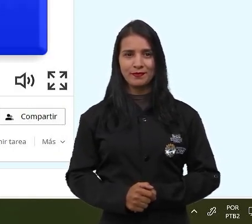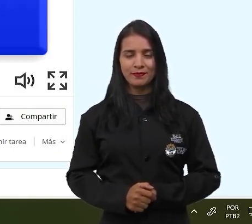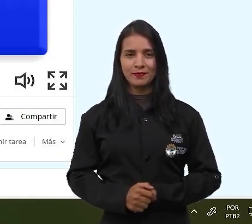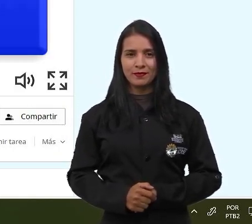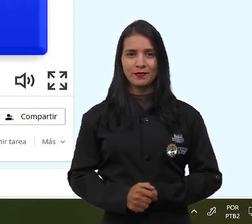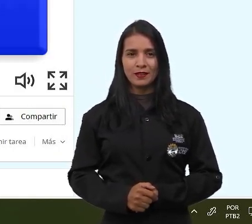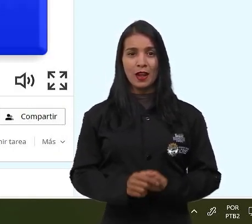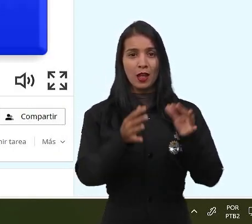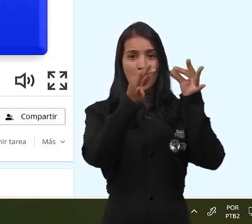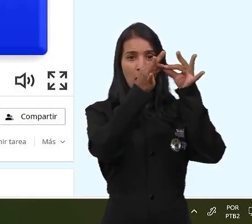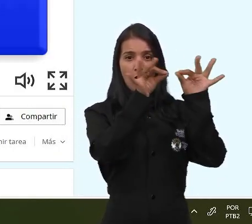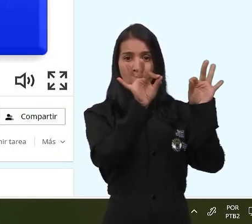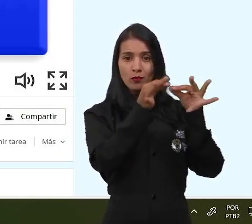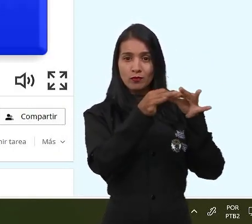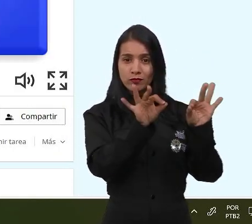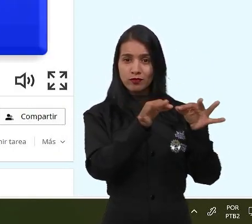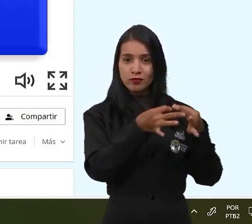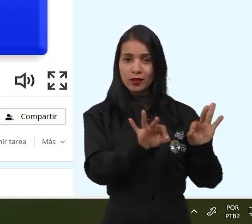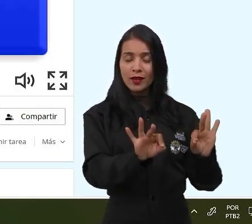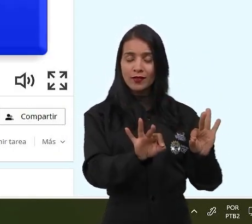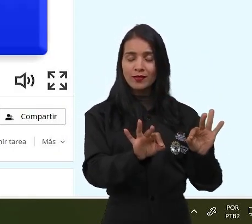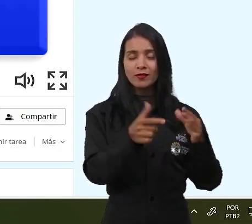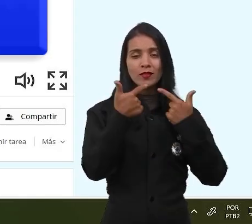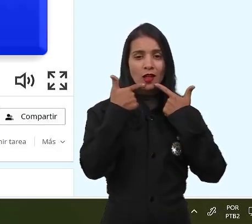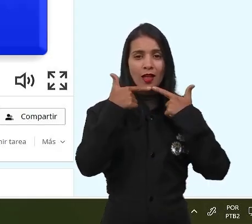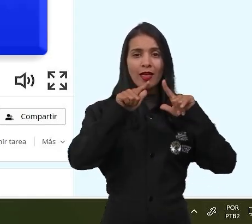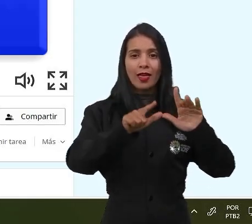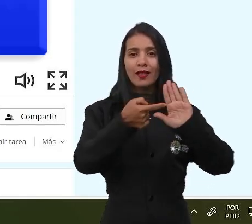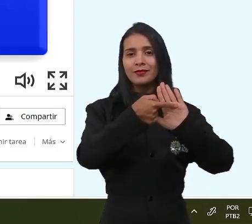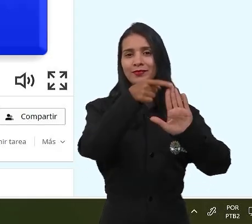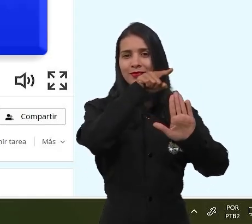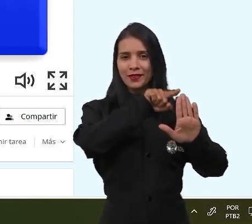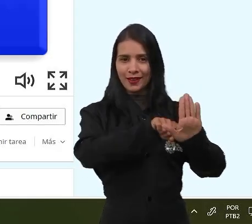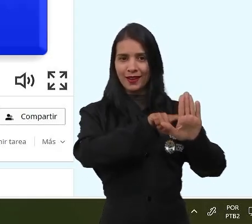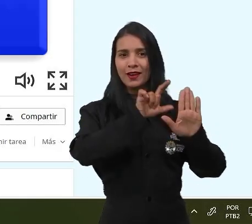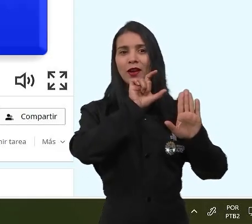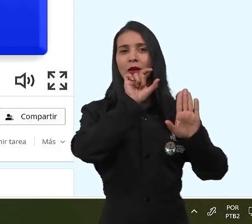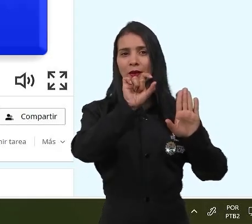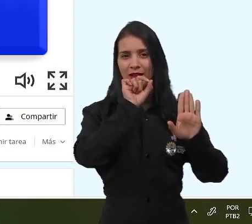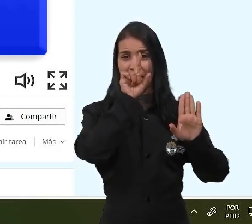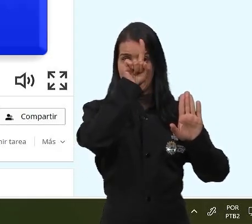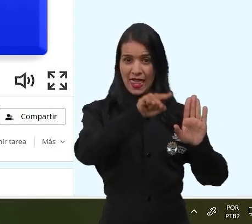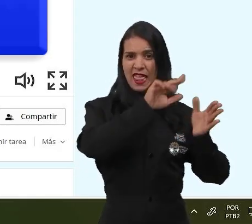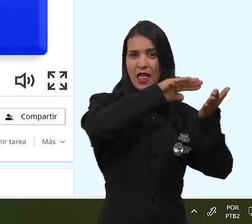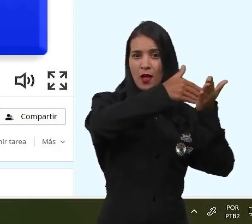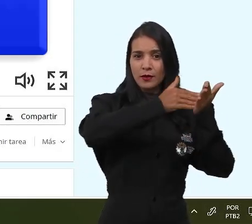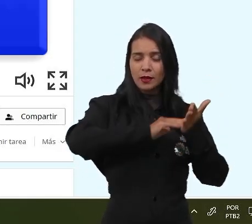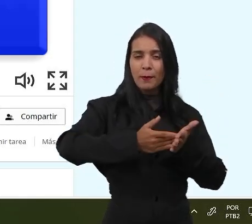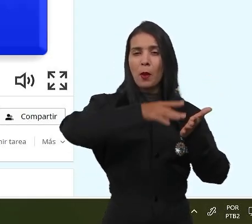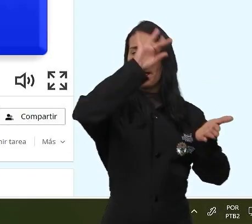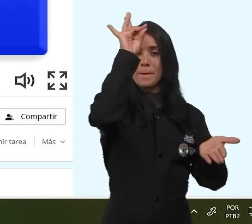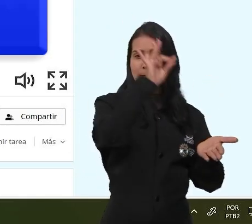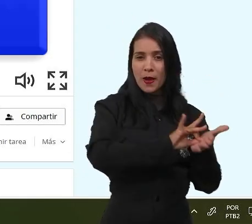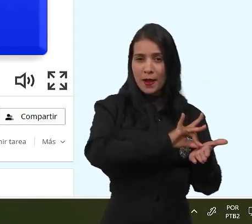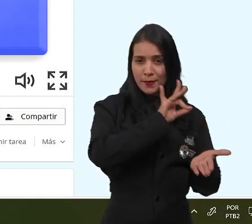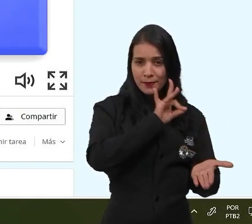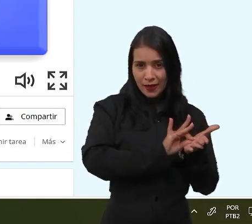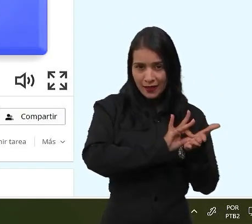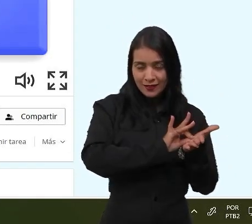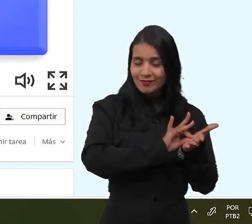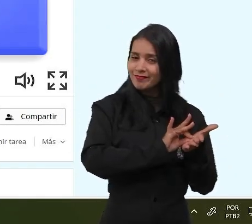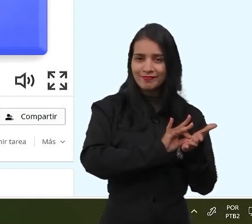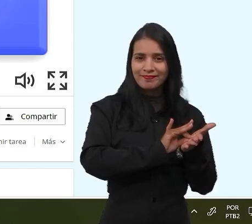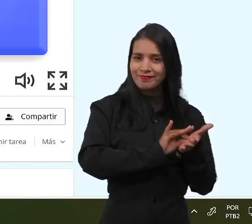Las orações em linguagem figurado. É a interpretação exata, ou seja, sentido denotativo,